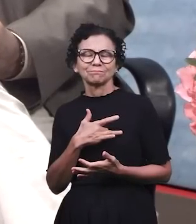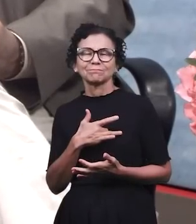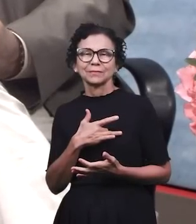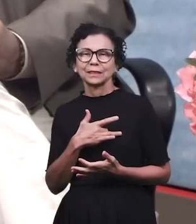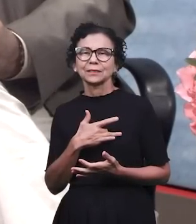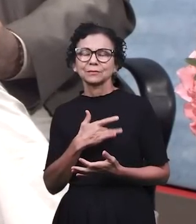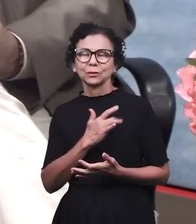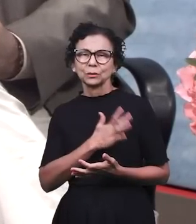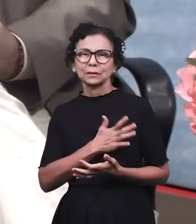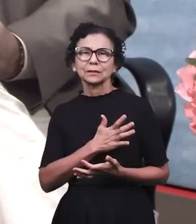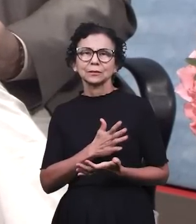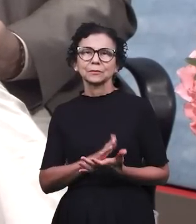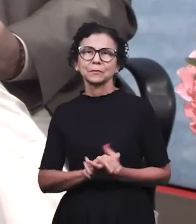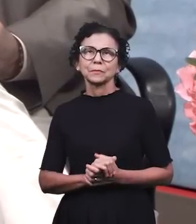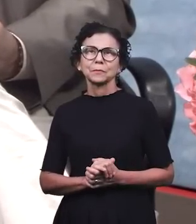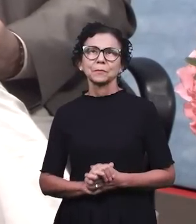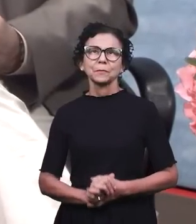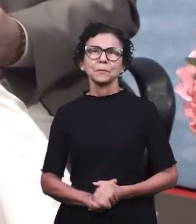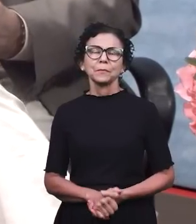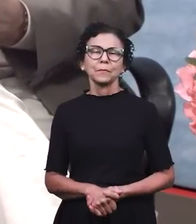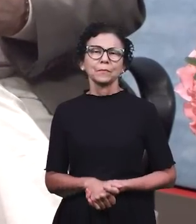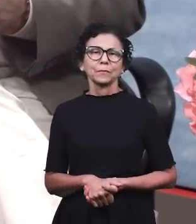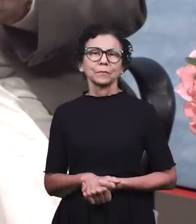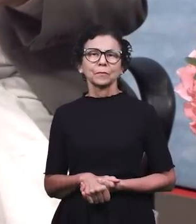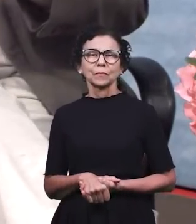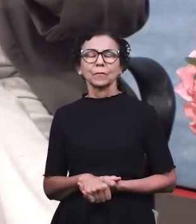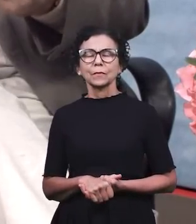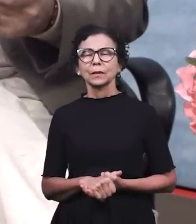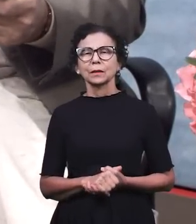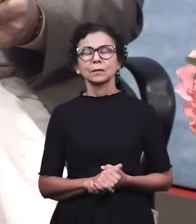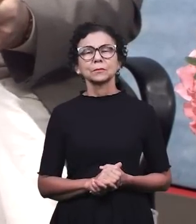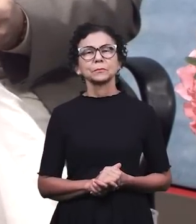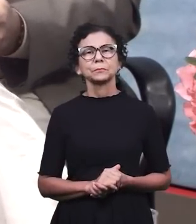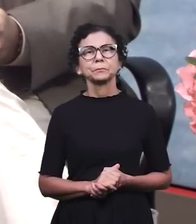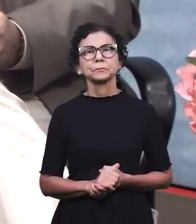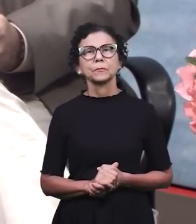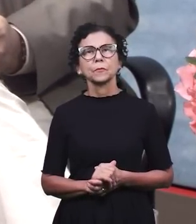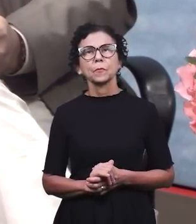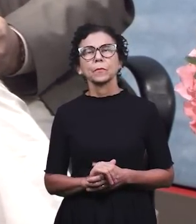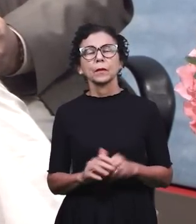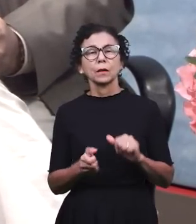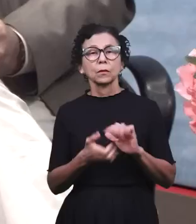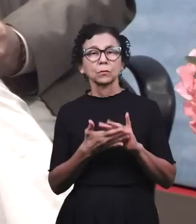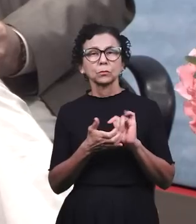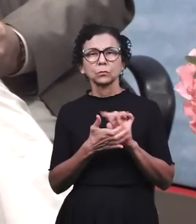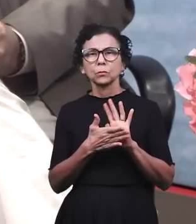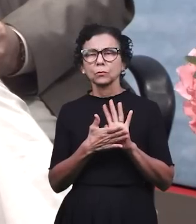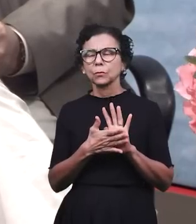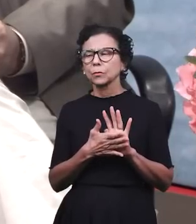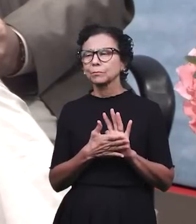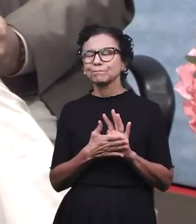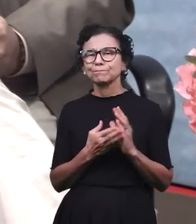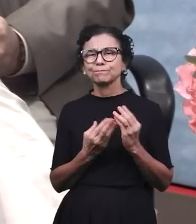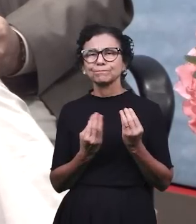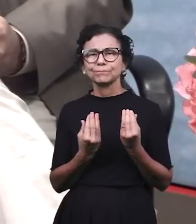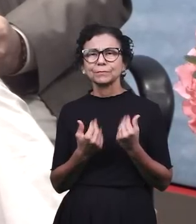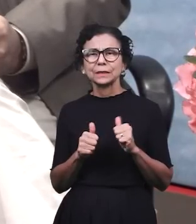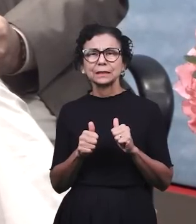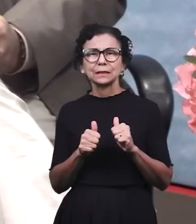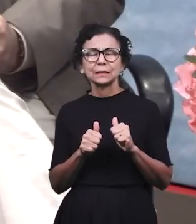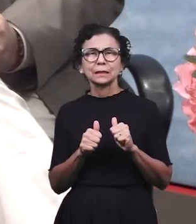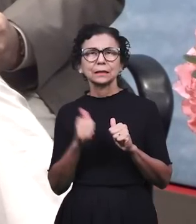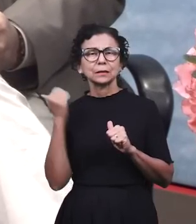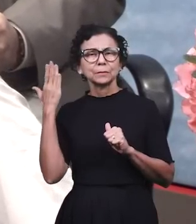Exato. Né? Então, aí há aquela expressão de que o louvor emoldura a palavra. Né? É interessante essa expressão. Veja,